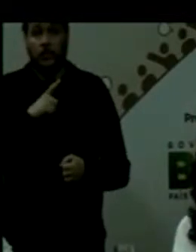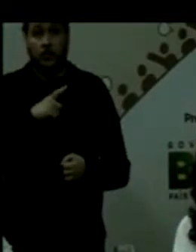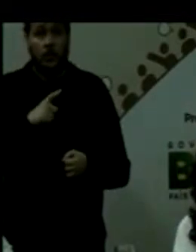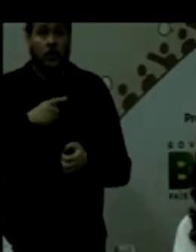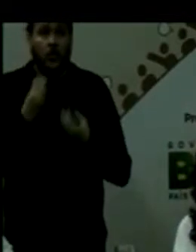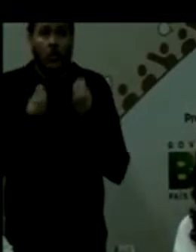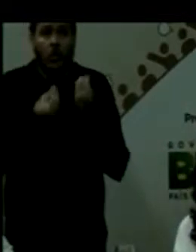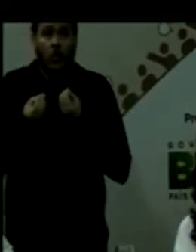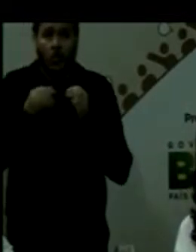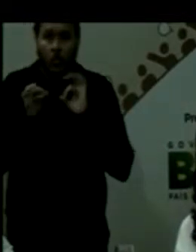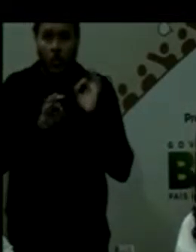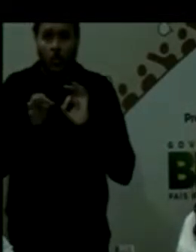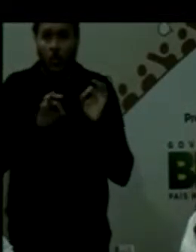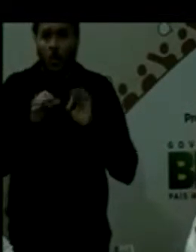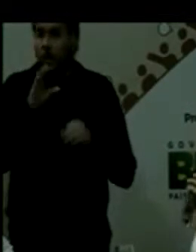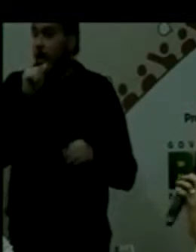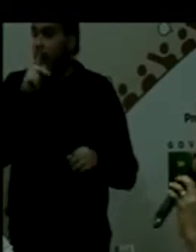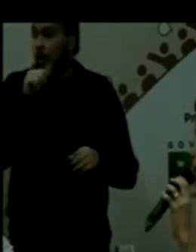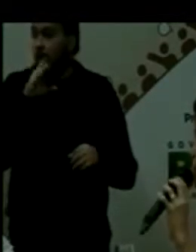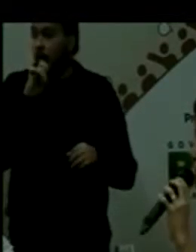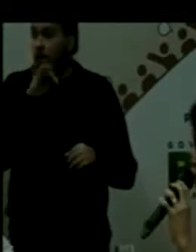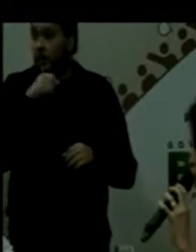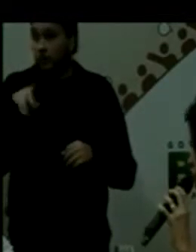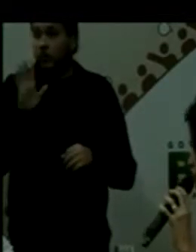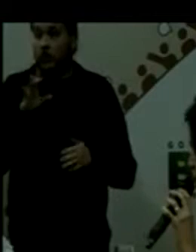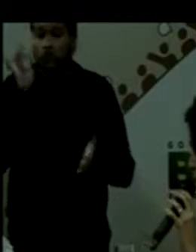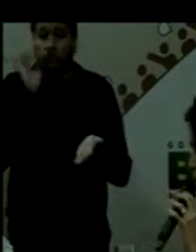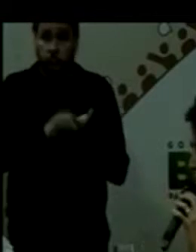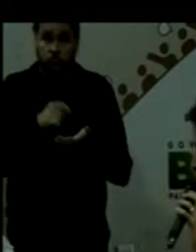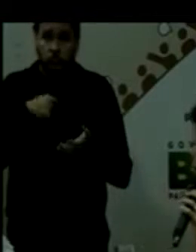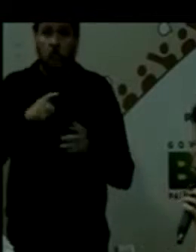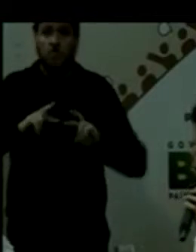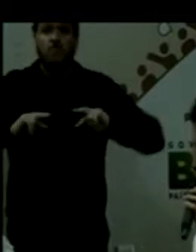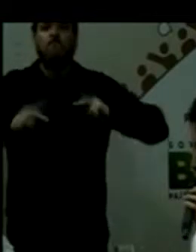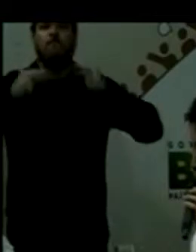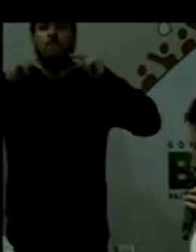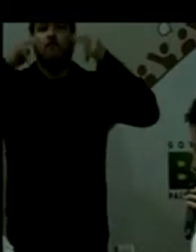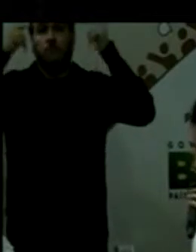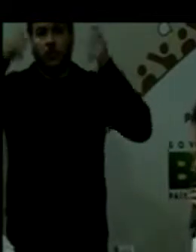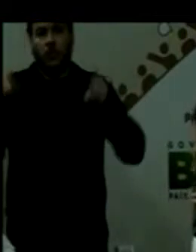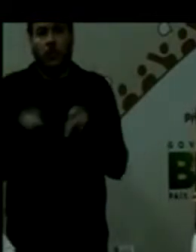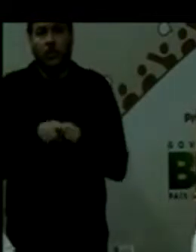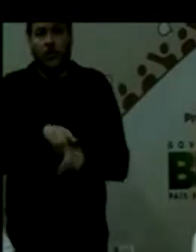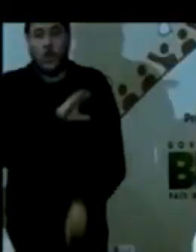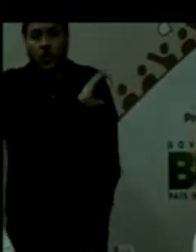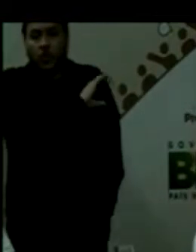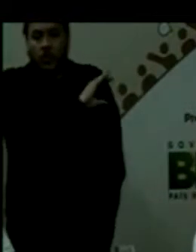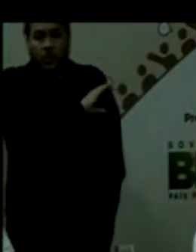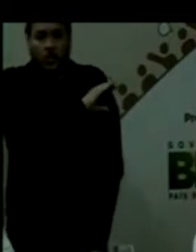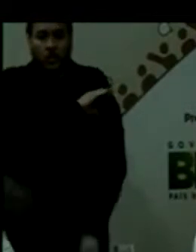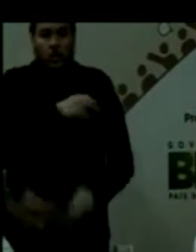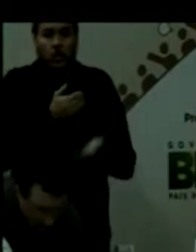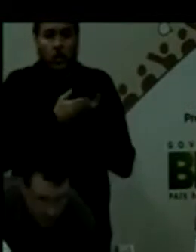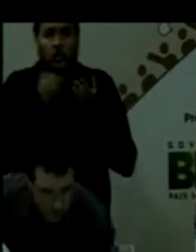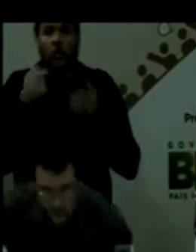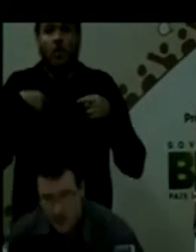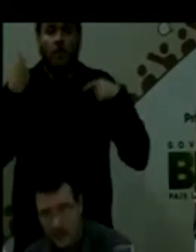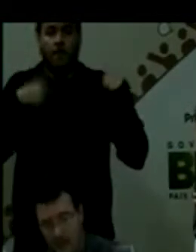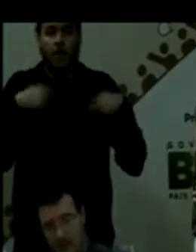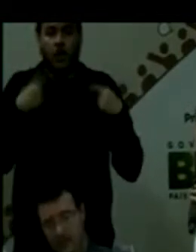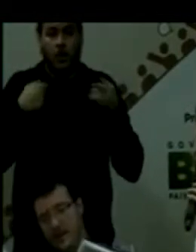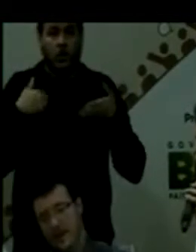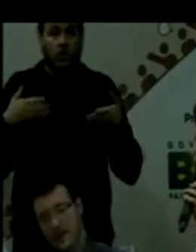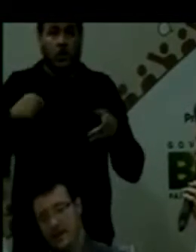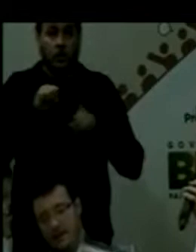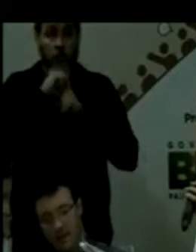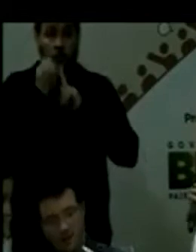formas de capacitação, mas que realmente isso se intensifique. coordenação a partir de políticas com participação